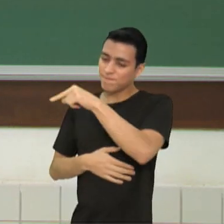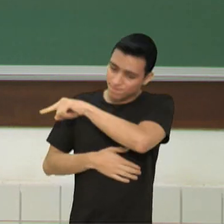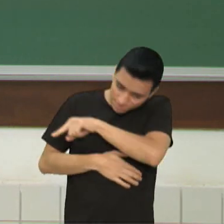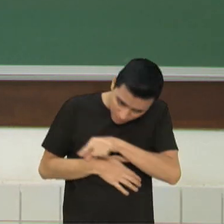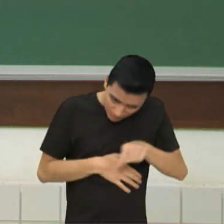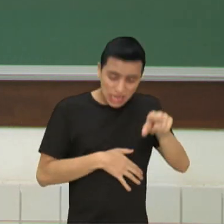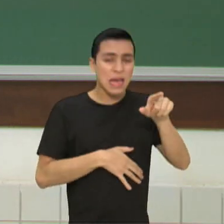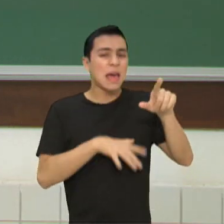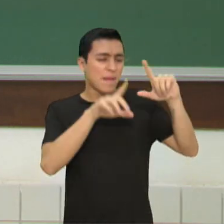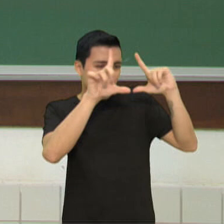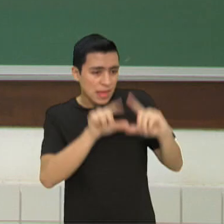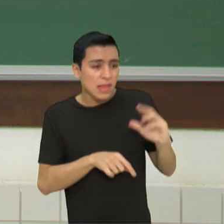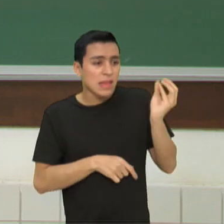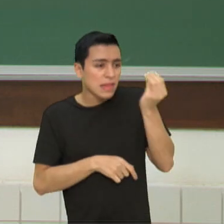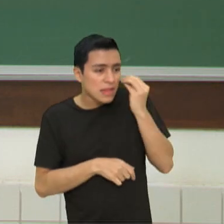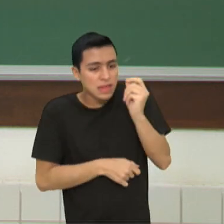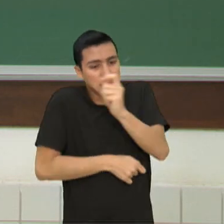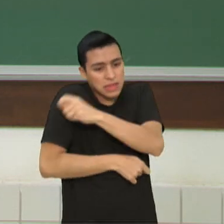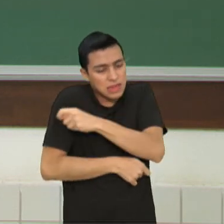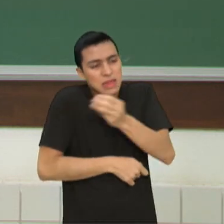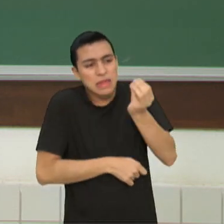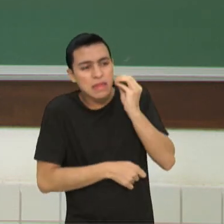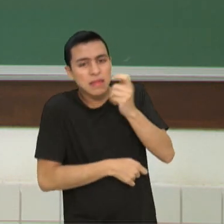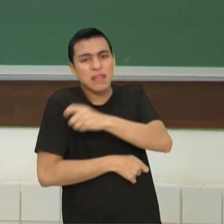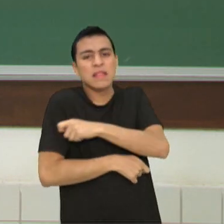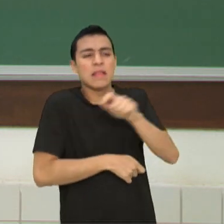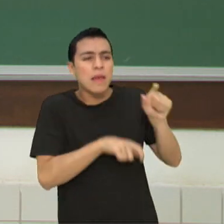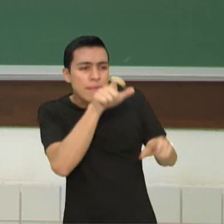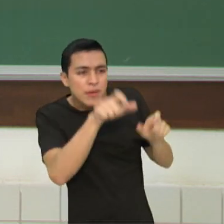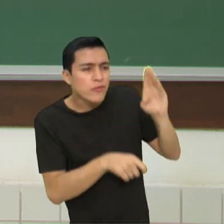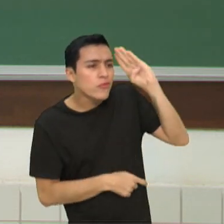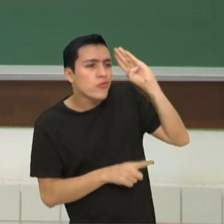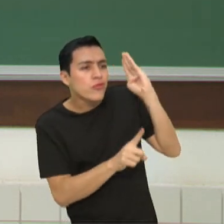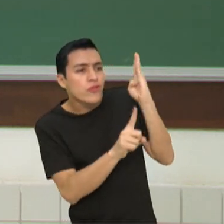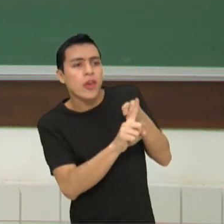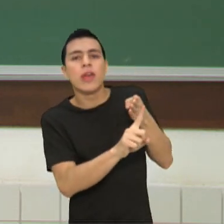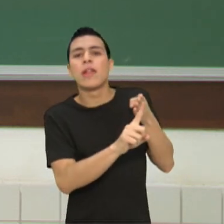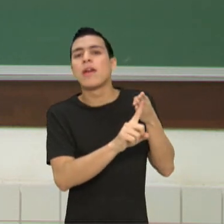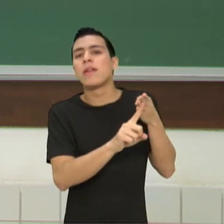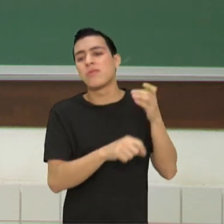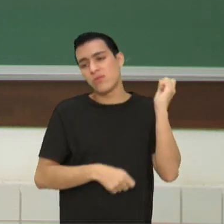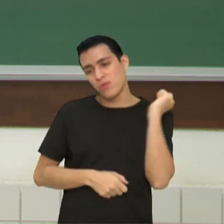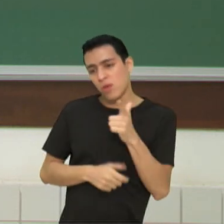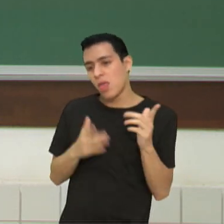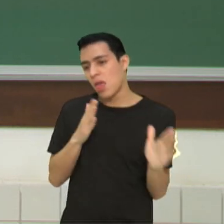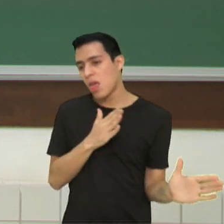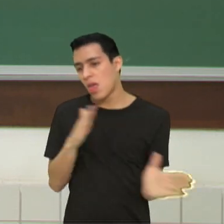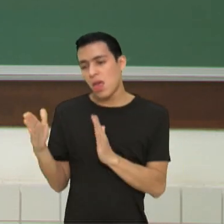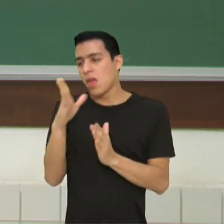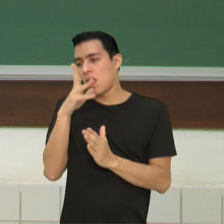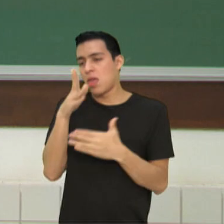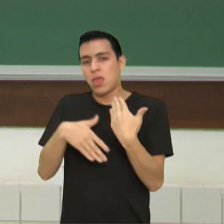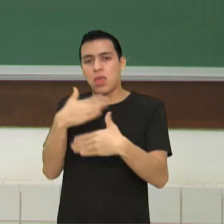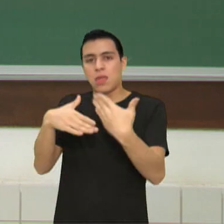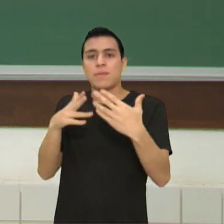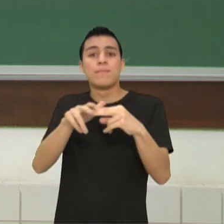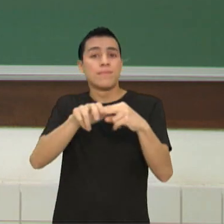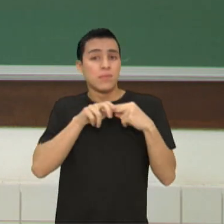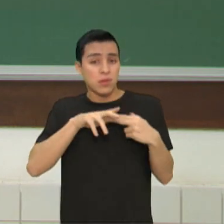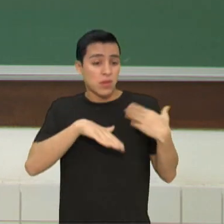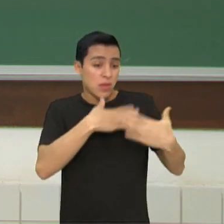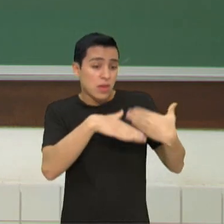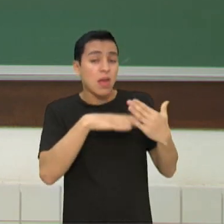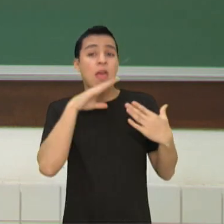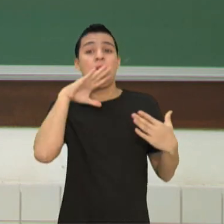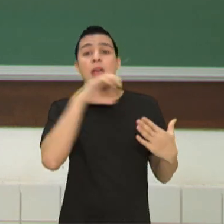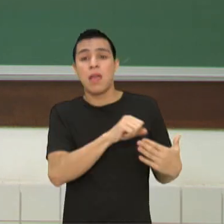menos vidas testando a vacina, o risco, né, em pessoas direto, do que passar por todas essas etapas. Por isso que o desenvolvimento está